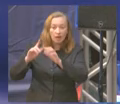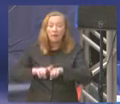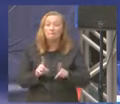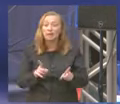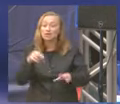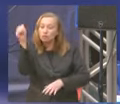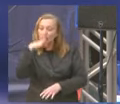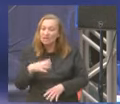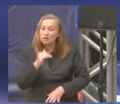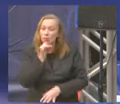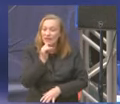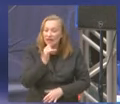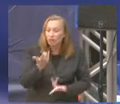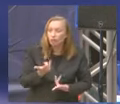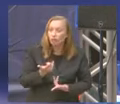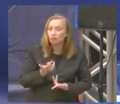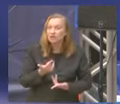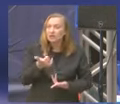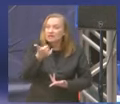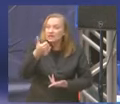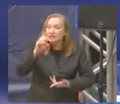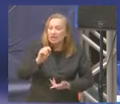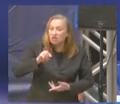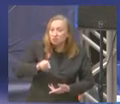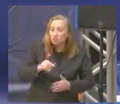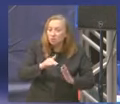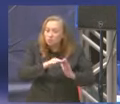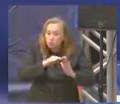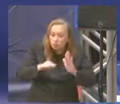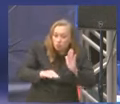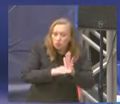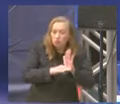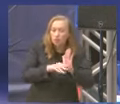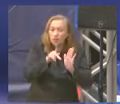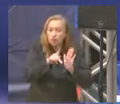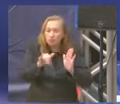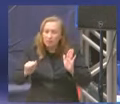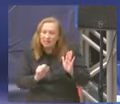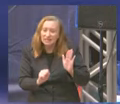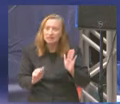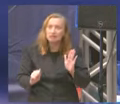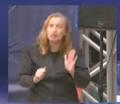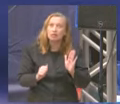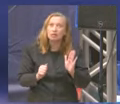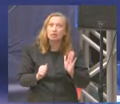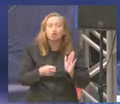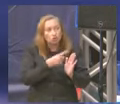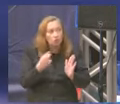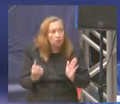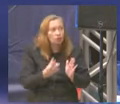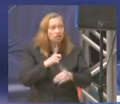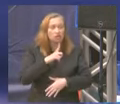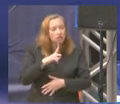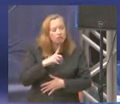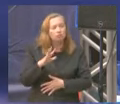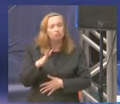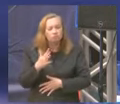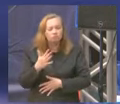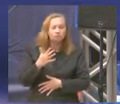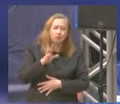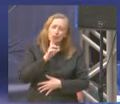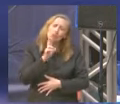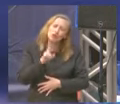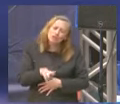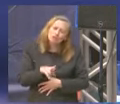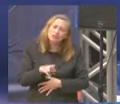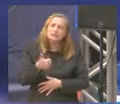o Brasil, por exemplo, ficou 10 pontos abaixo da média no PISA, e a gente tem aí um resultado